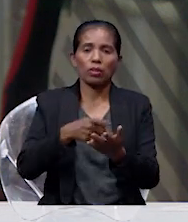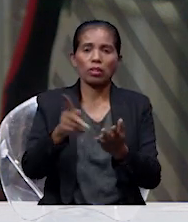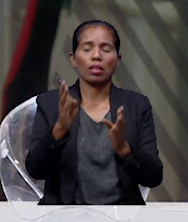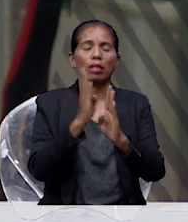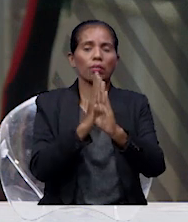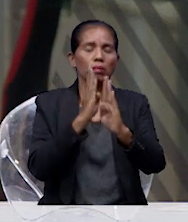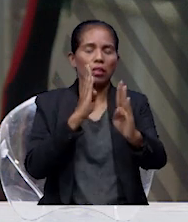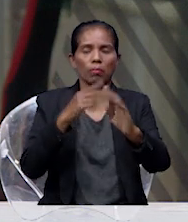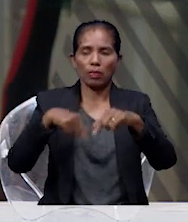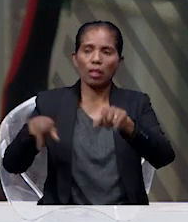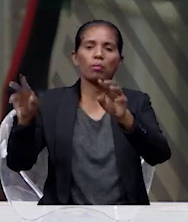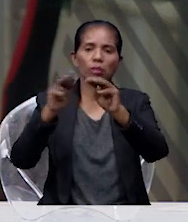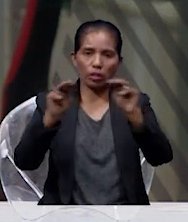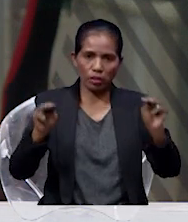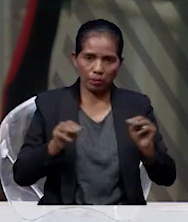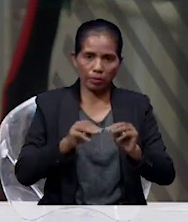para o município.